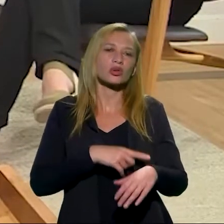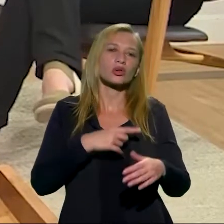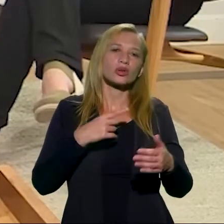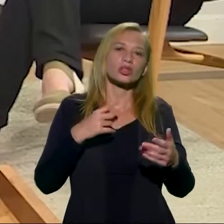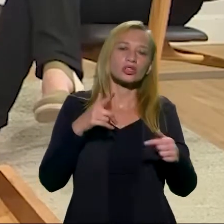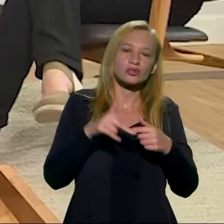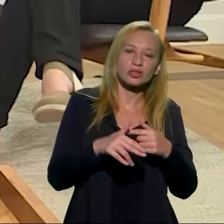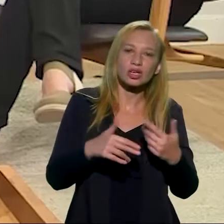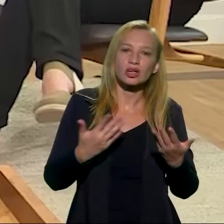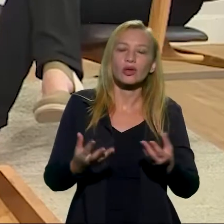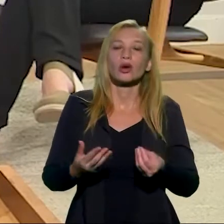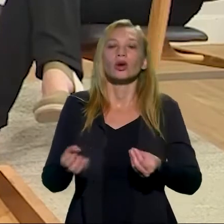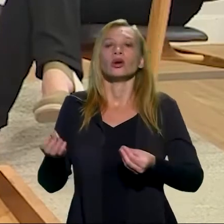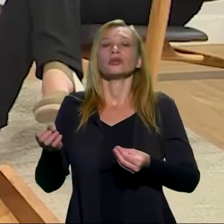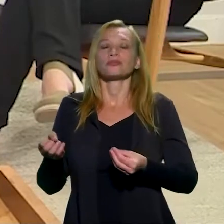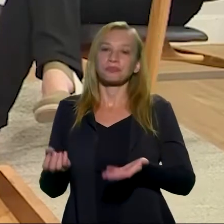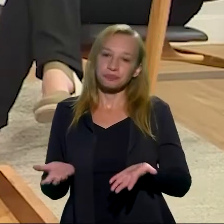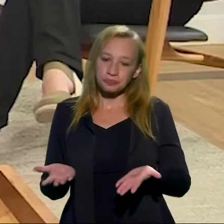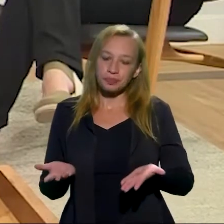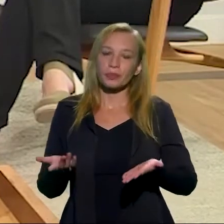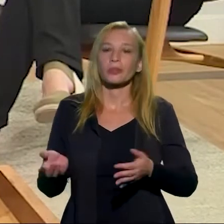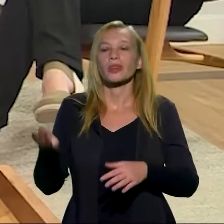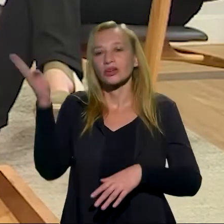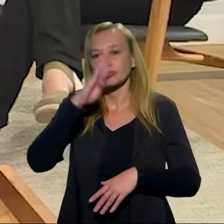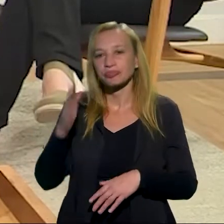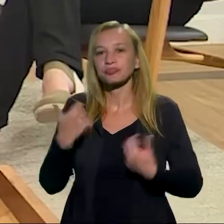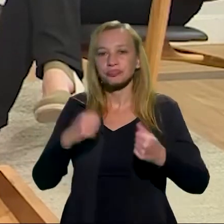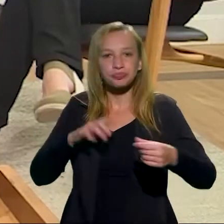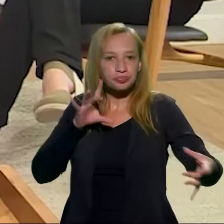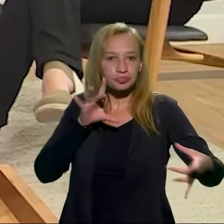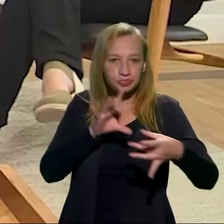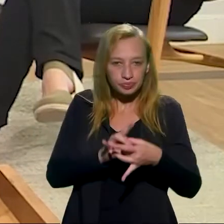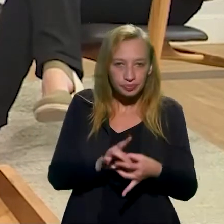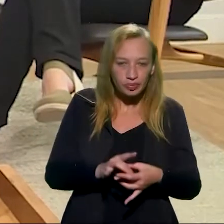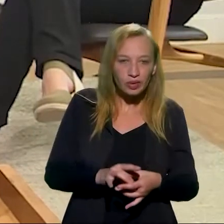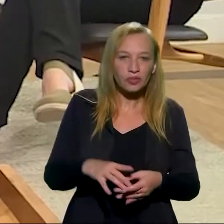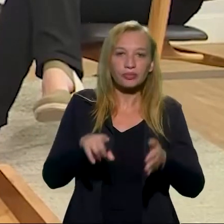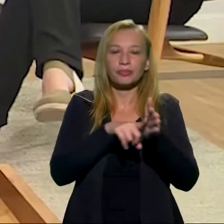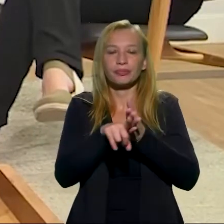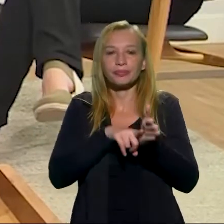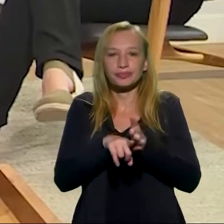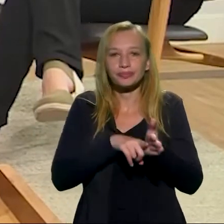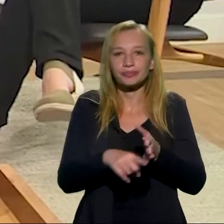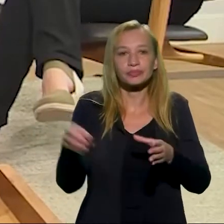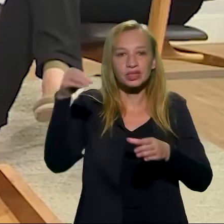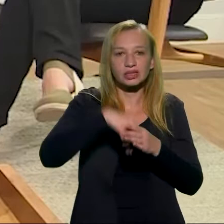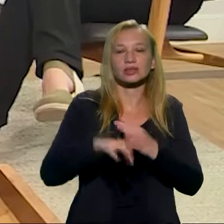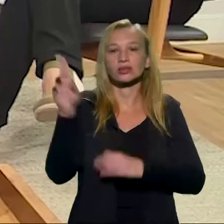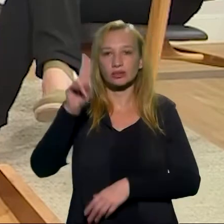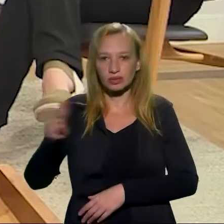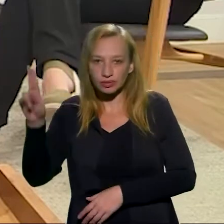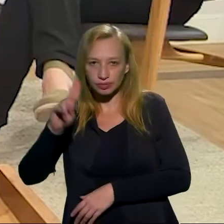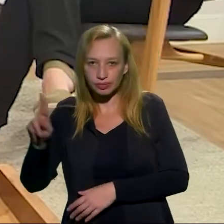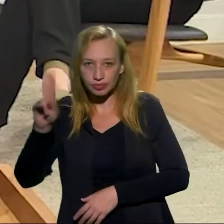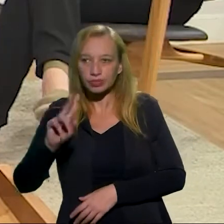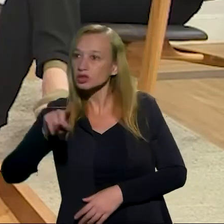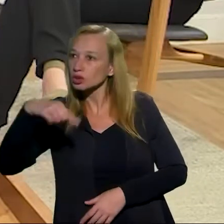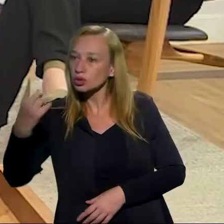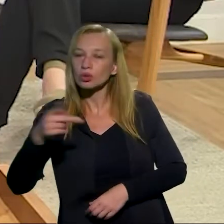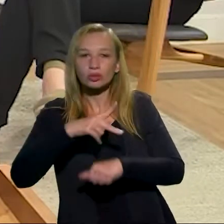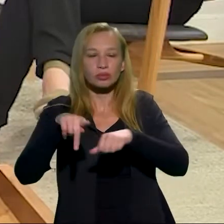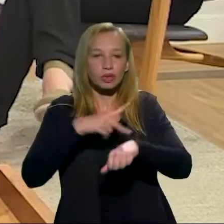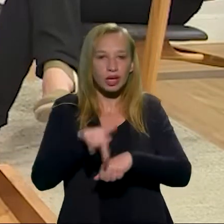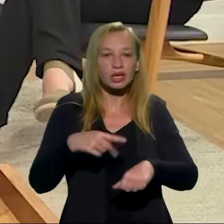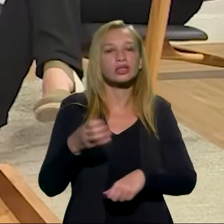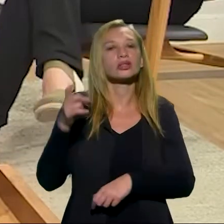tempos? O Brasil precisa fazer a migração, né? O Brasil, a pesquisa, ela está dentro da universidade.